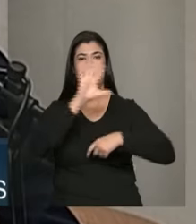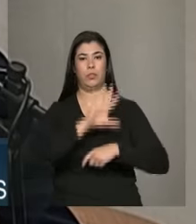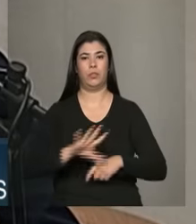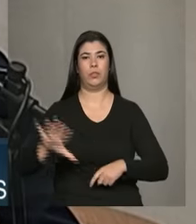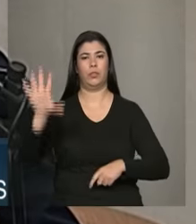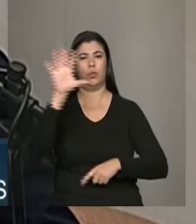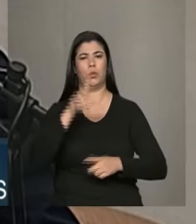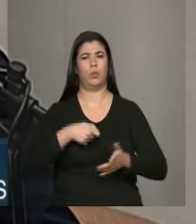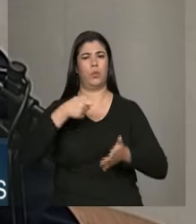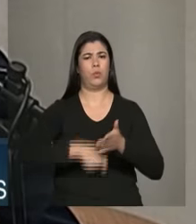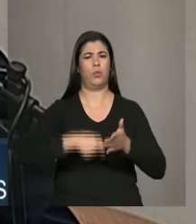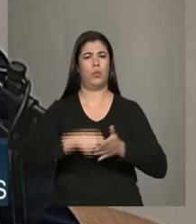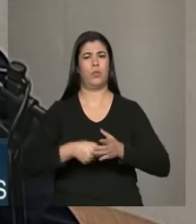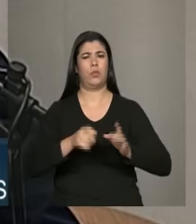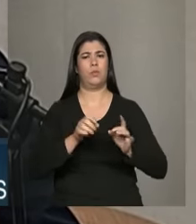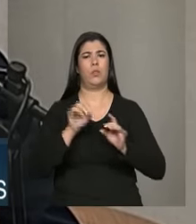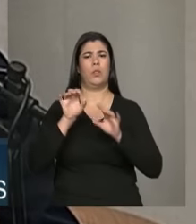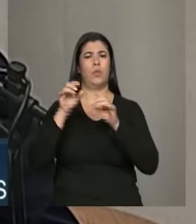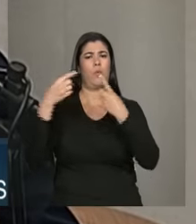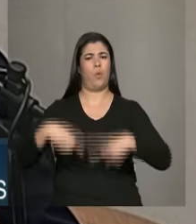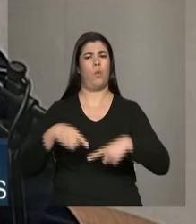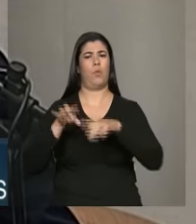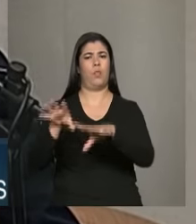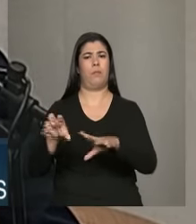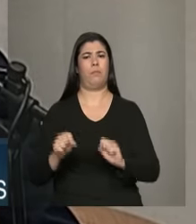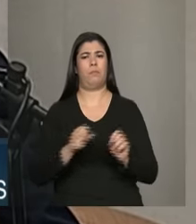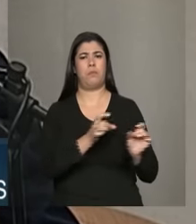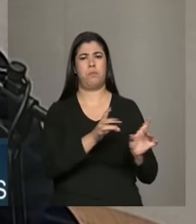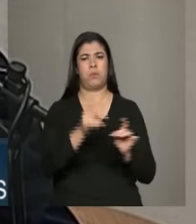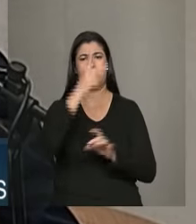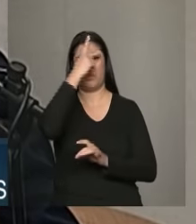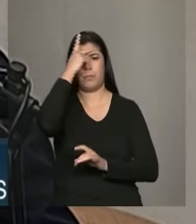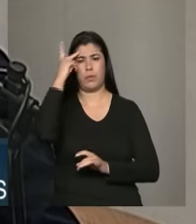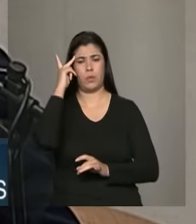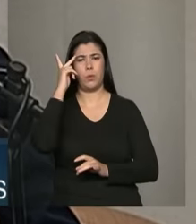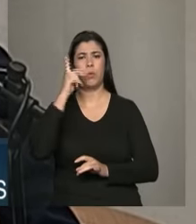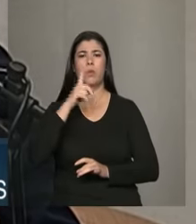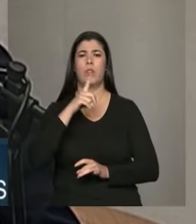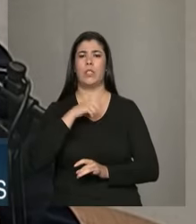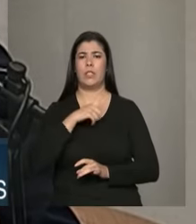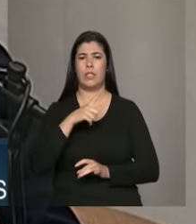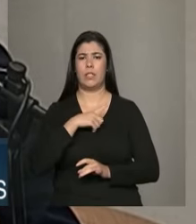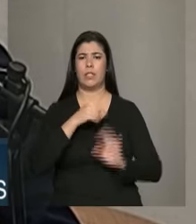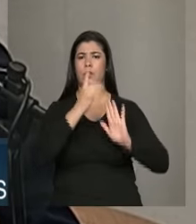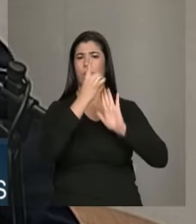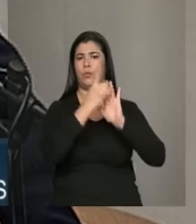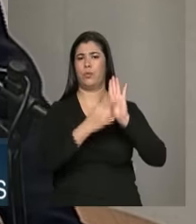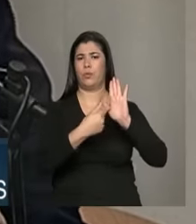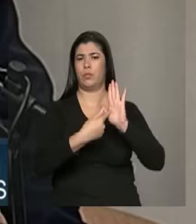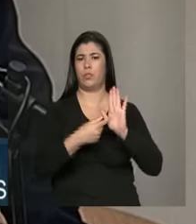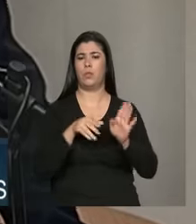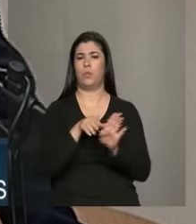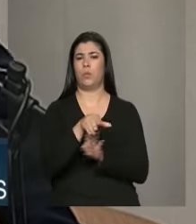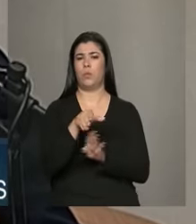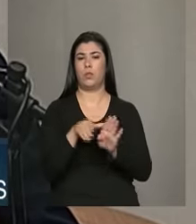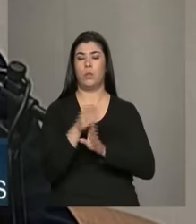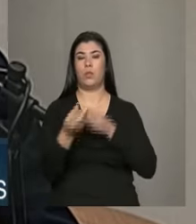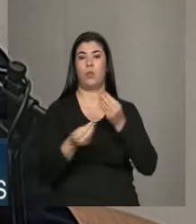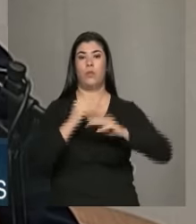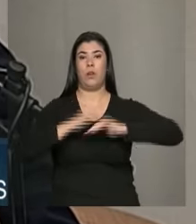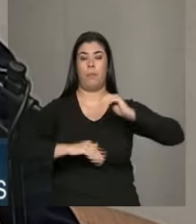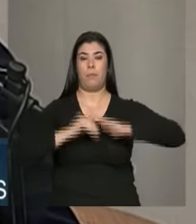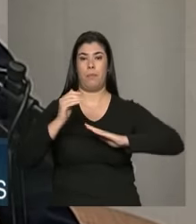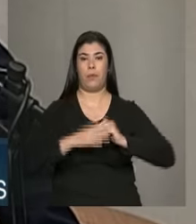pessoas eh onde lá se estabelecem as diretrizes eh e princípios de atuação